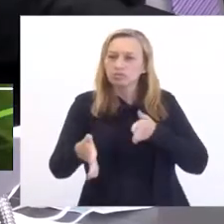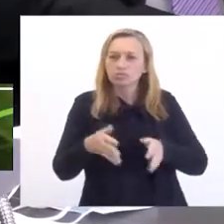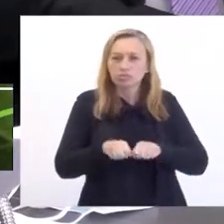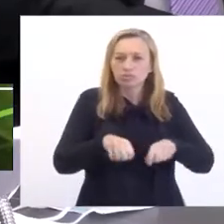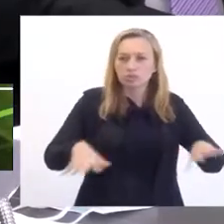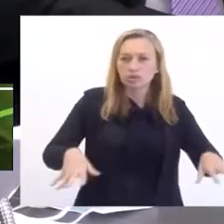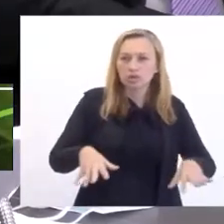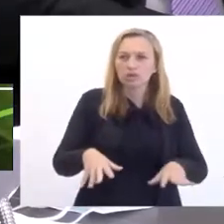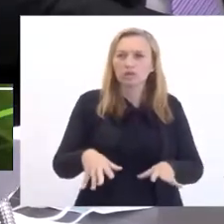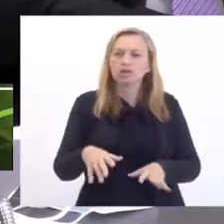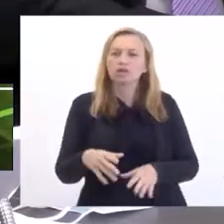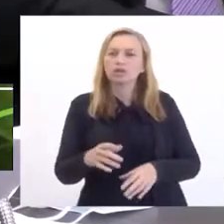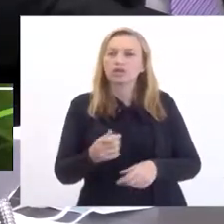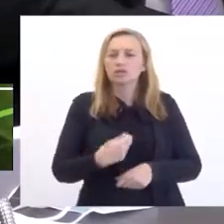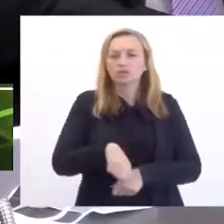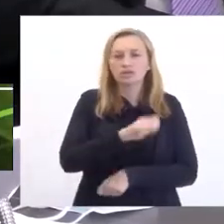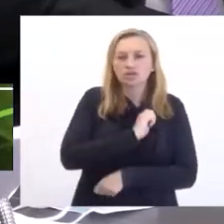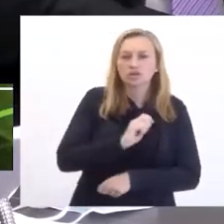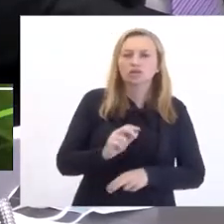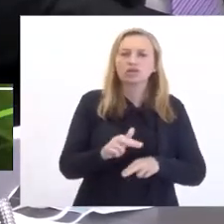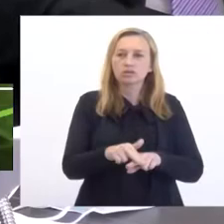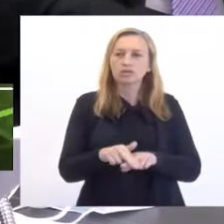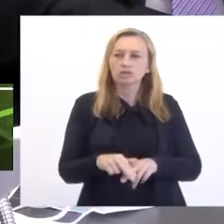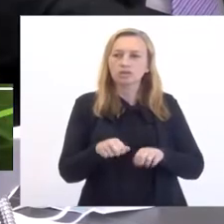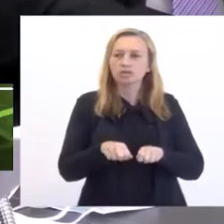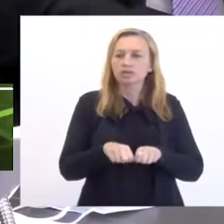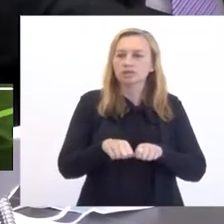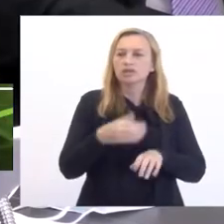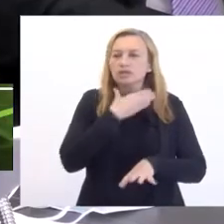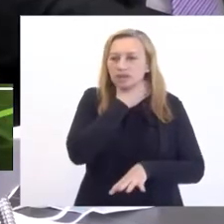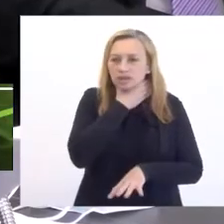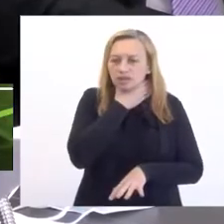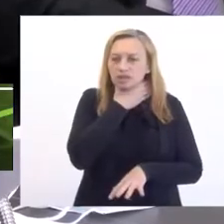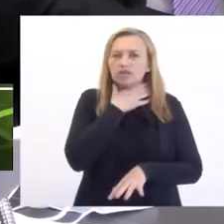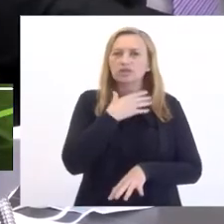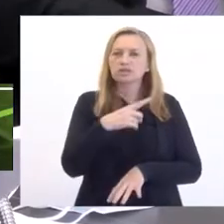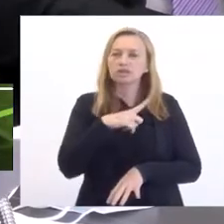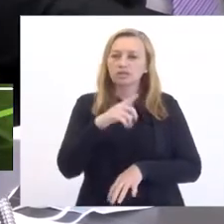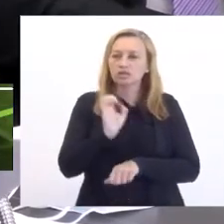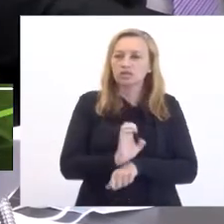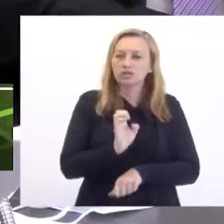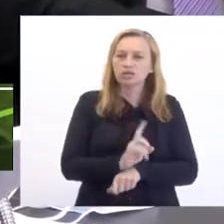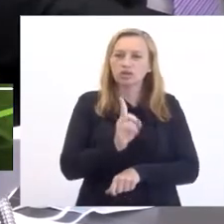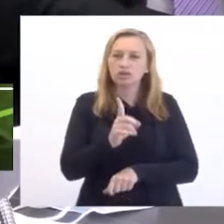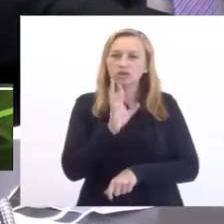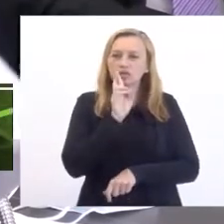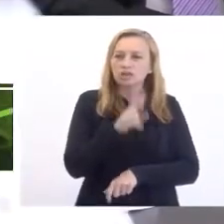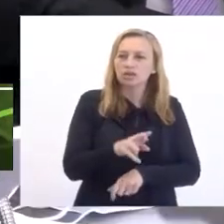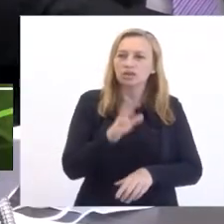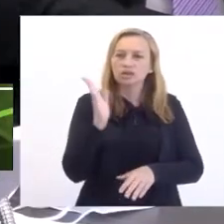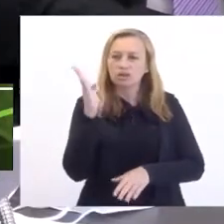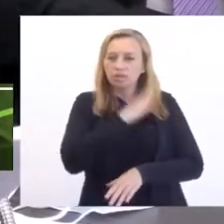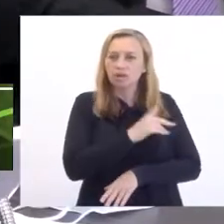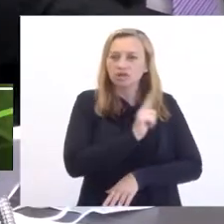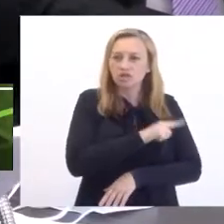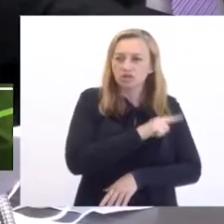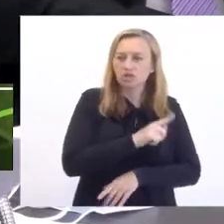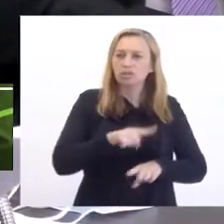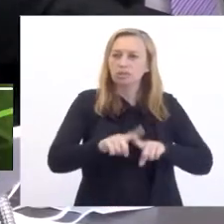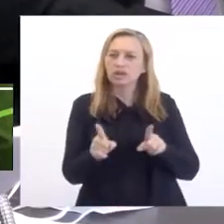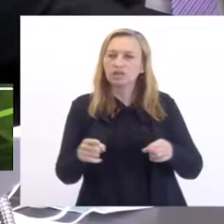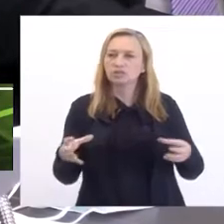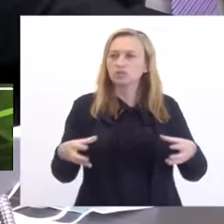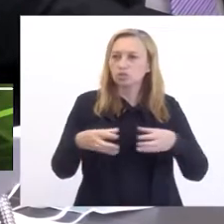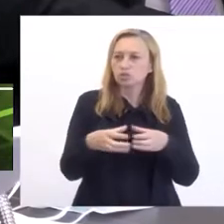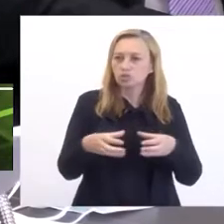Covid-19, pois a crise econômica enfrentada pelo Estado não é resultado somente da má gestão de um governo, e sim um conjunto de